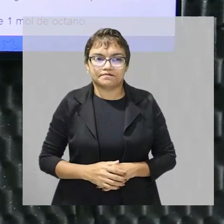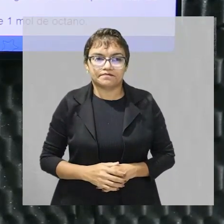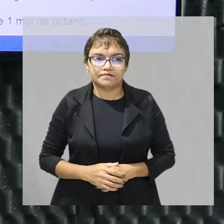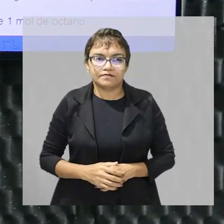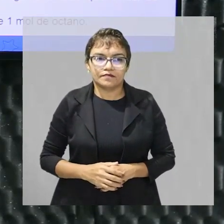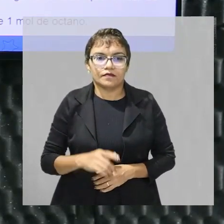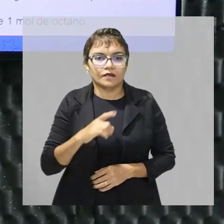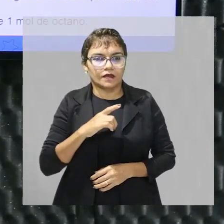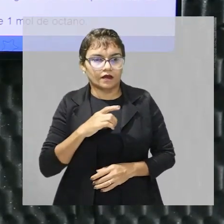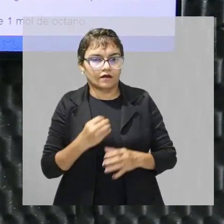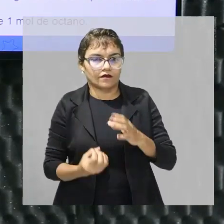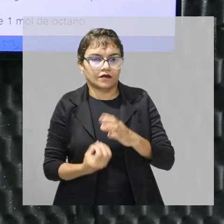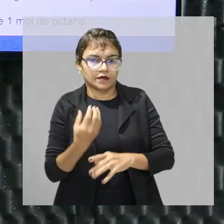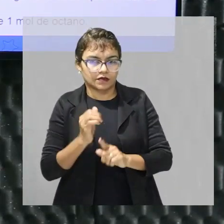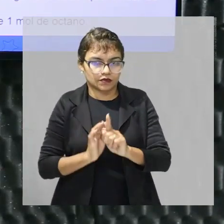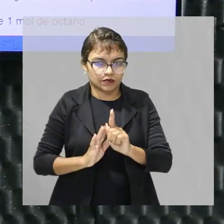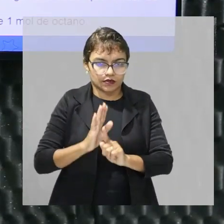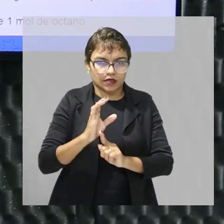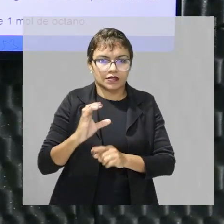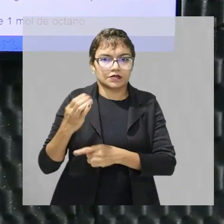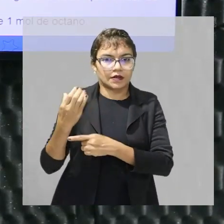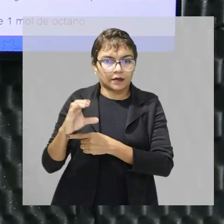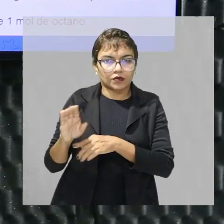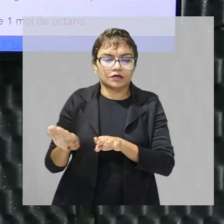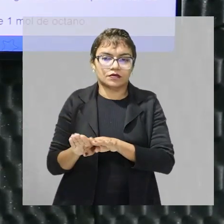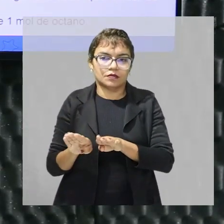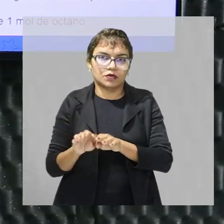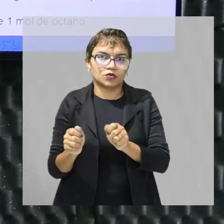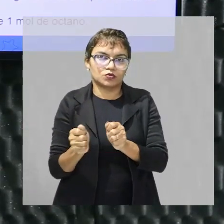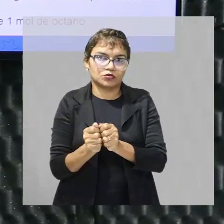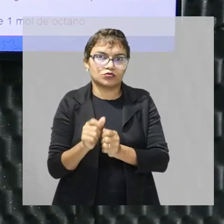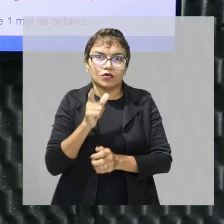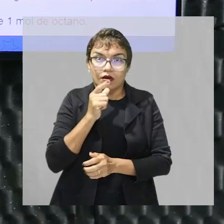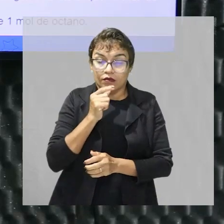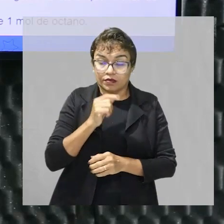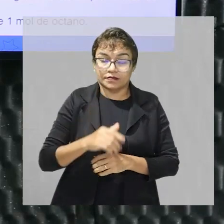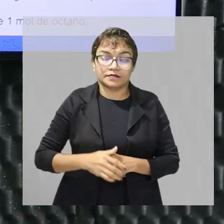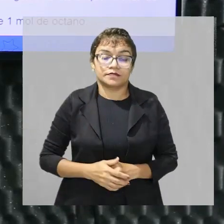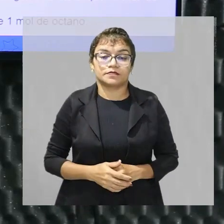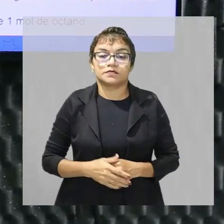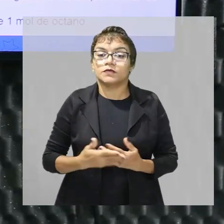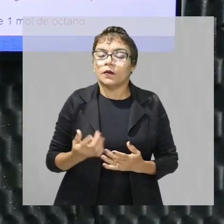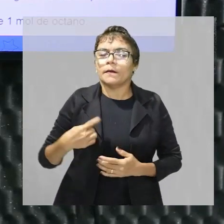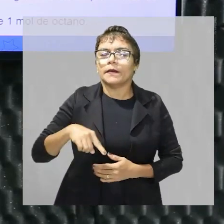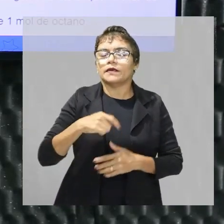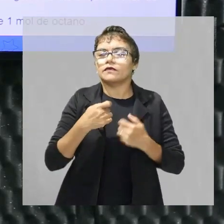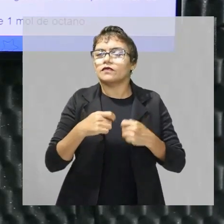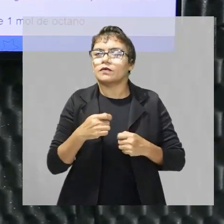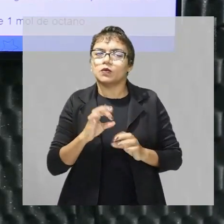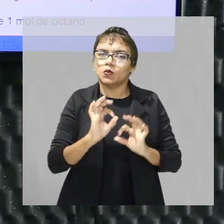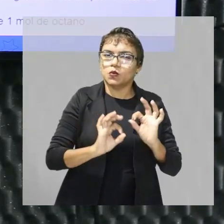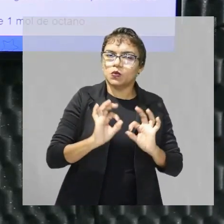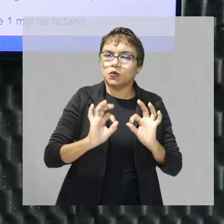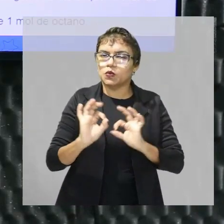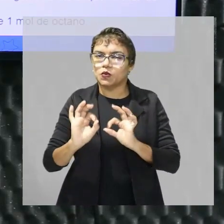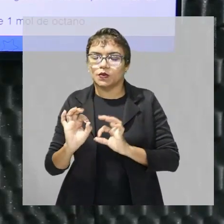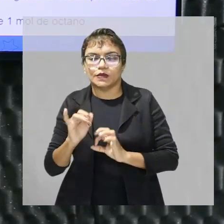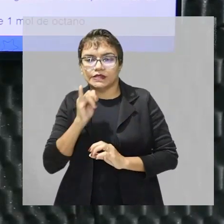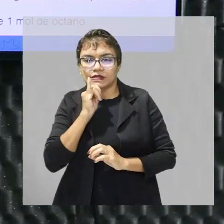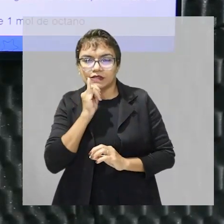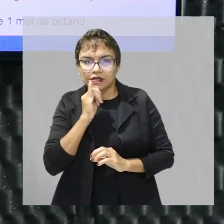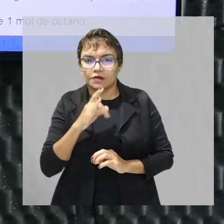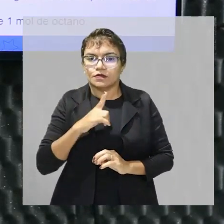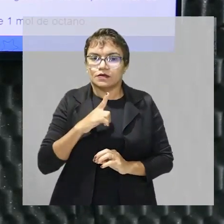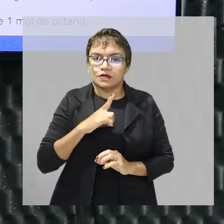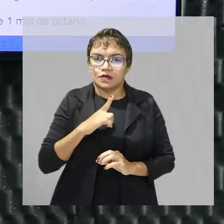formação de gás carbônico e água, tá certo? Bom, a gente precisa fazer o balanceamento, ou seja, ter a